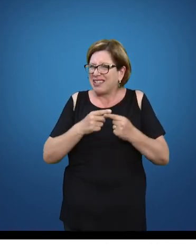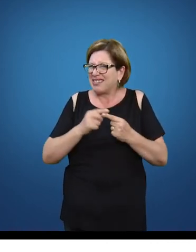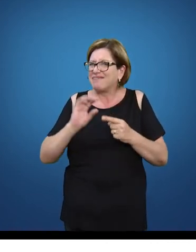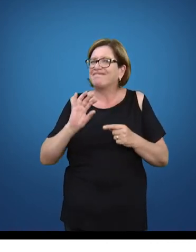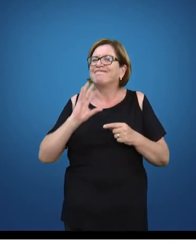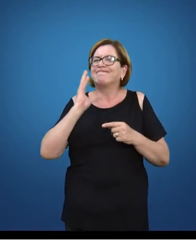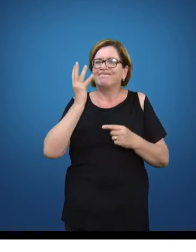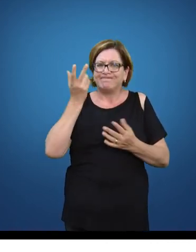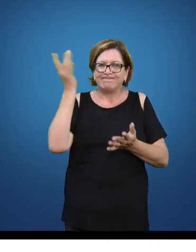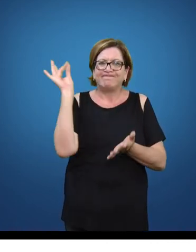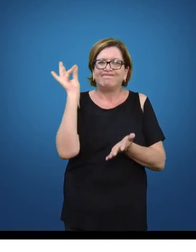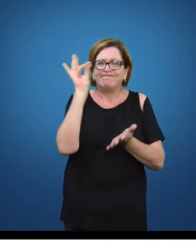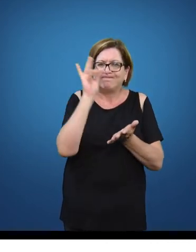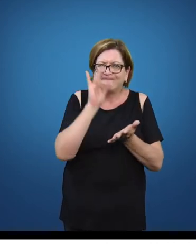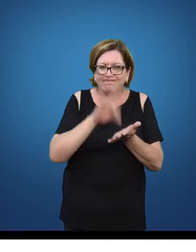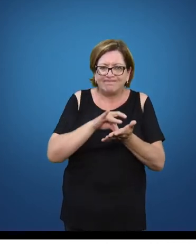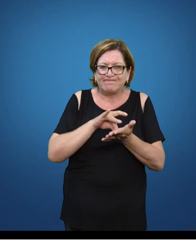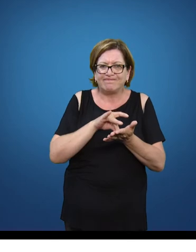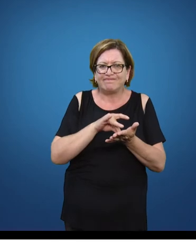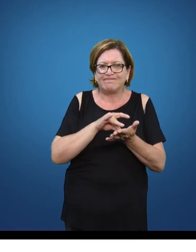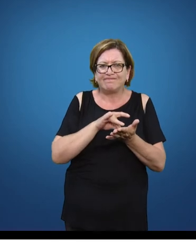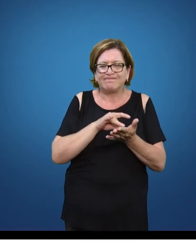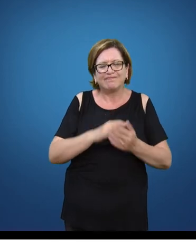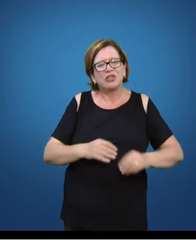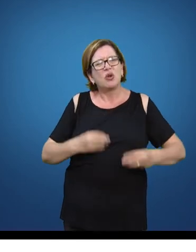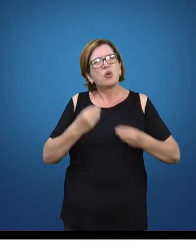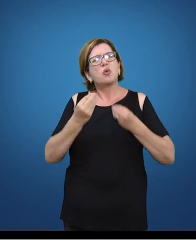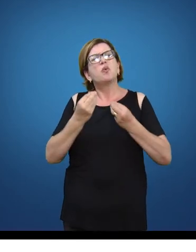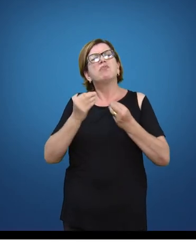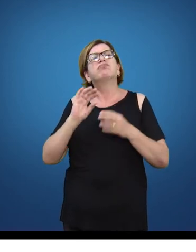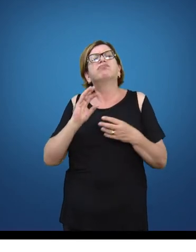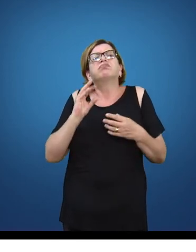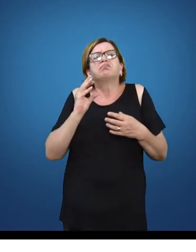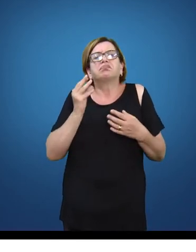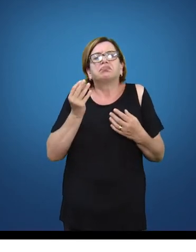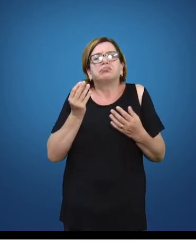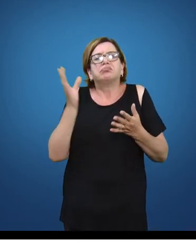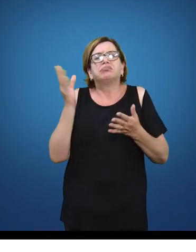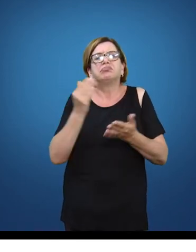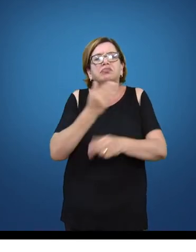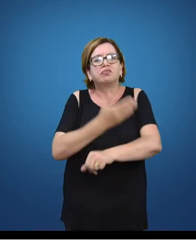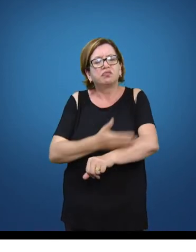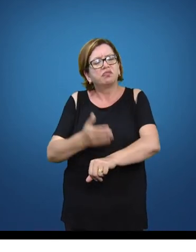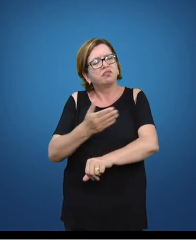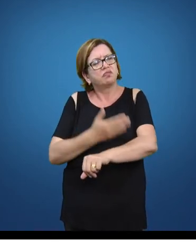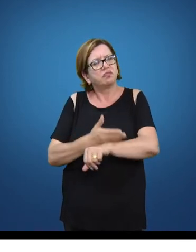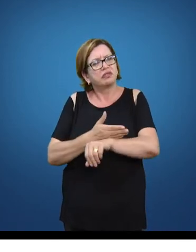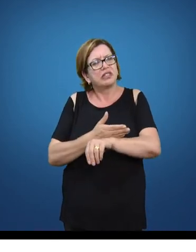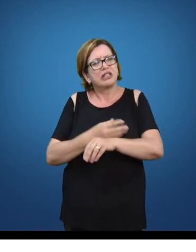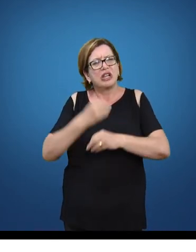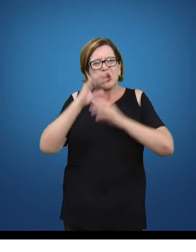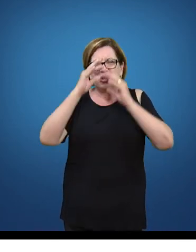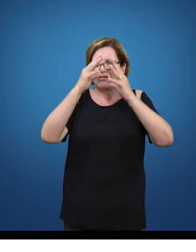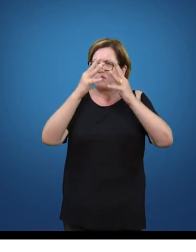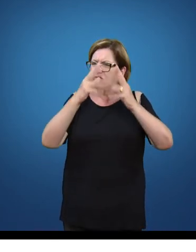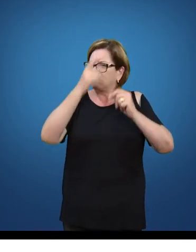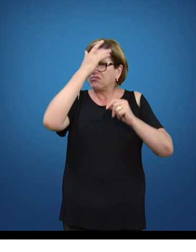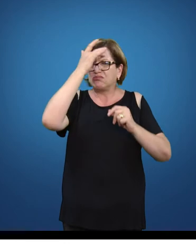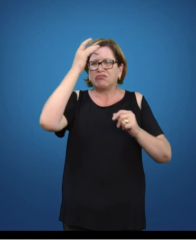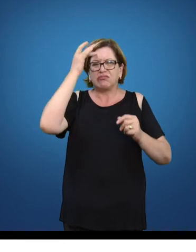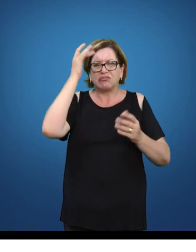prática acontece há como acontece isso na prática será que todos realmente